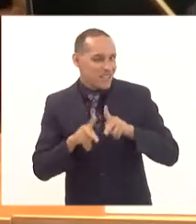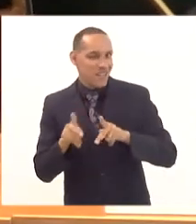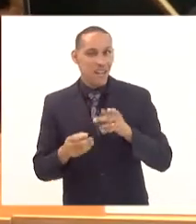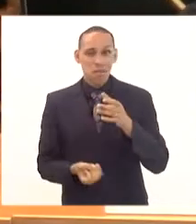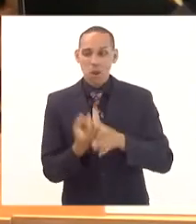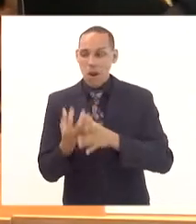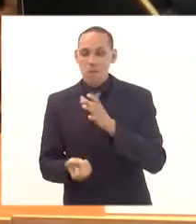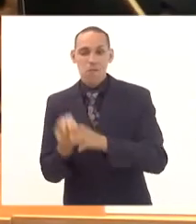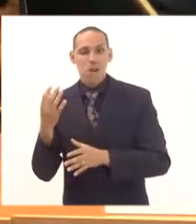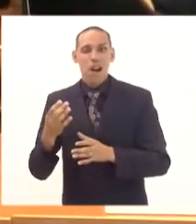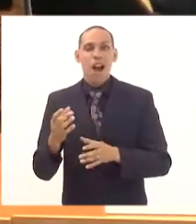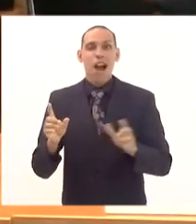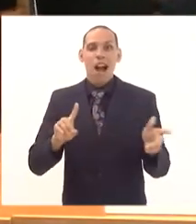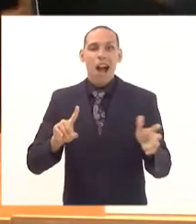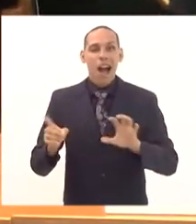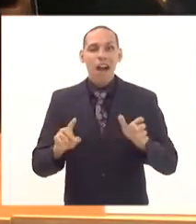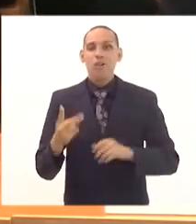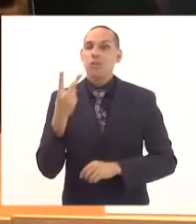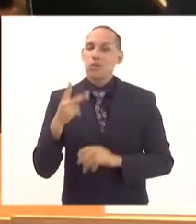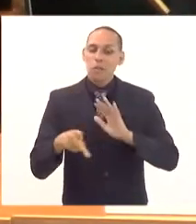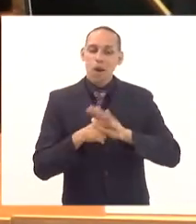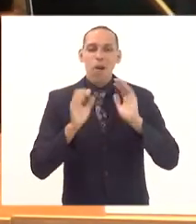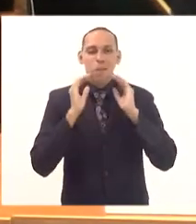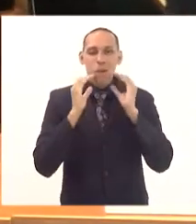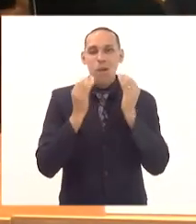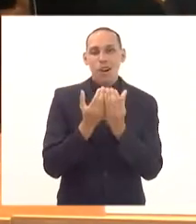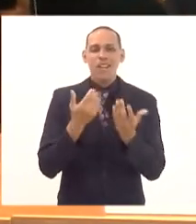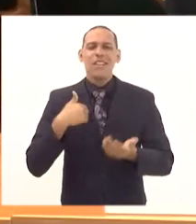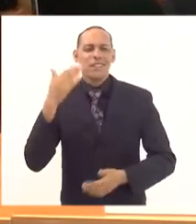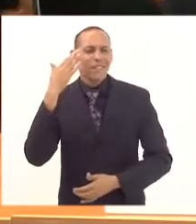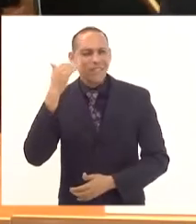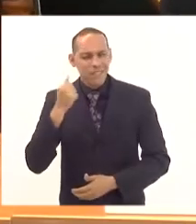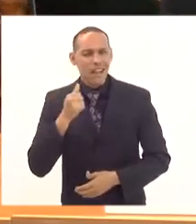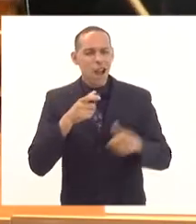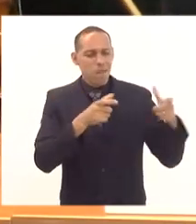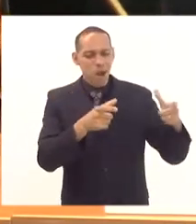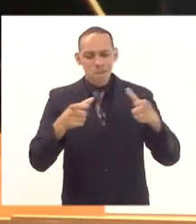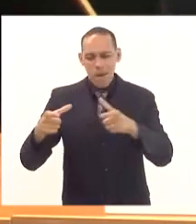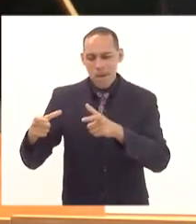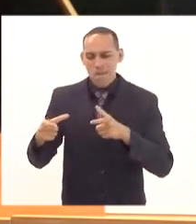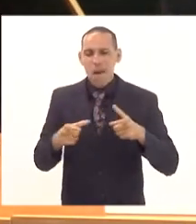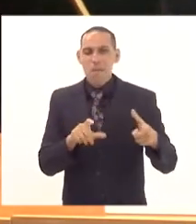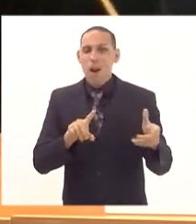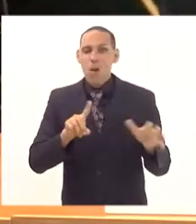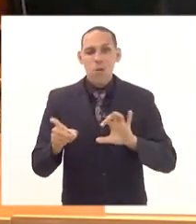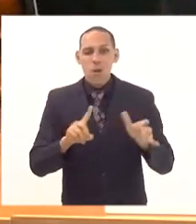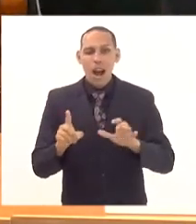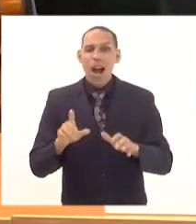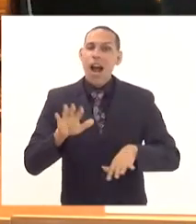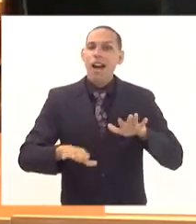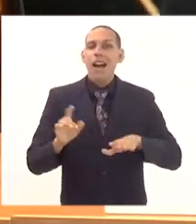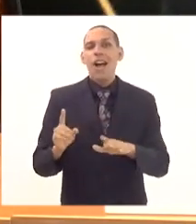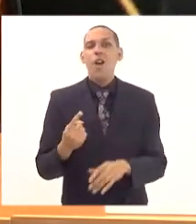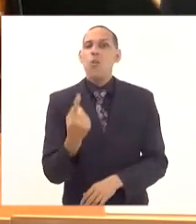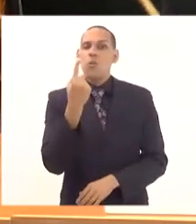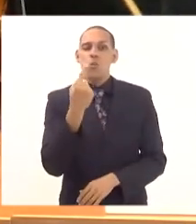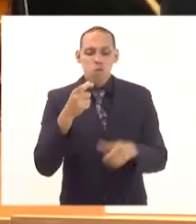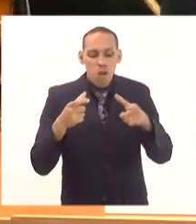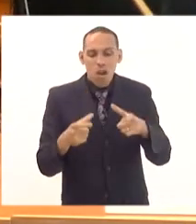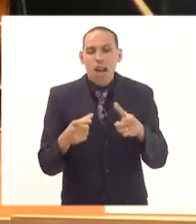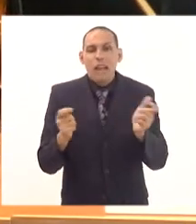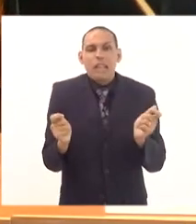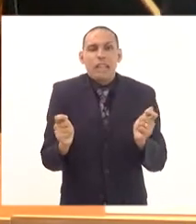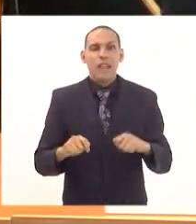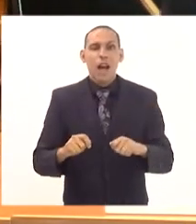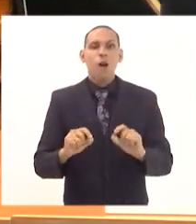fundei duas rádios comunitárias e sei o quanto para vários espaços a rádio é o único lugar e a única forma